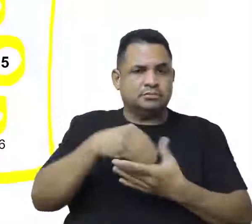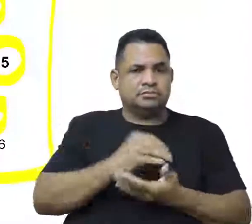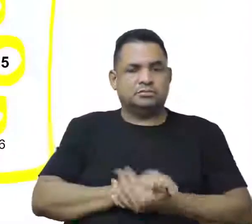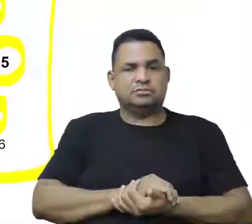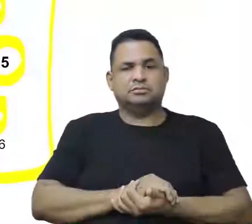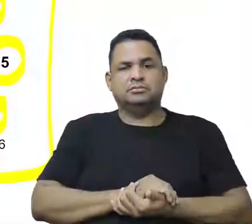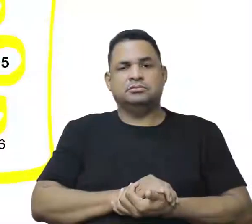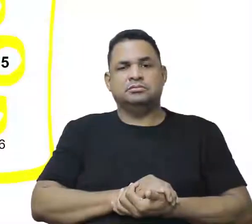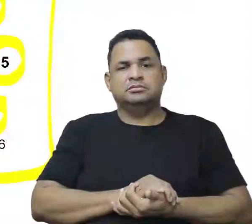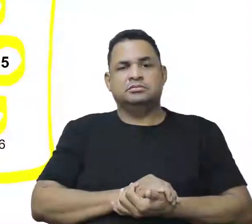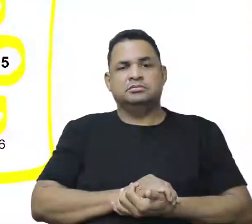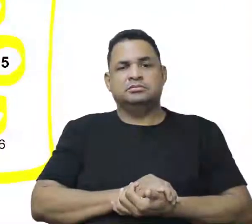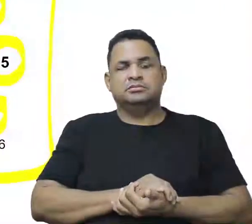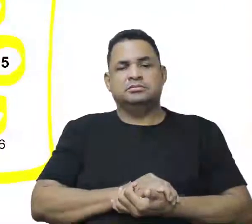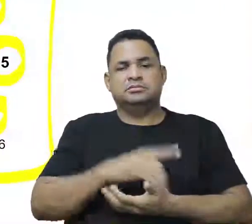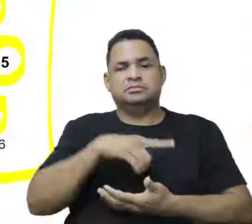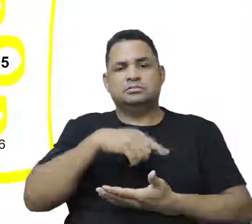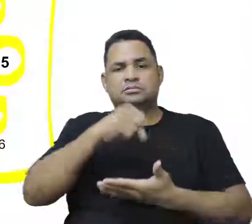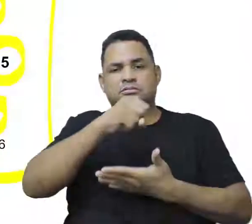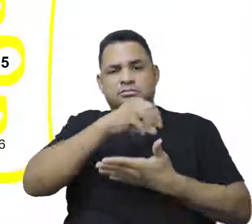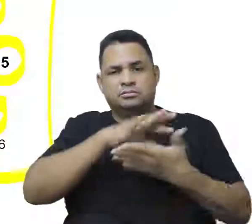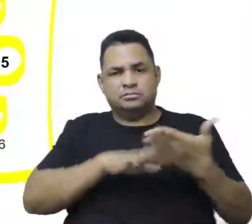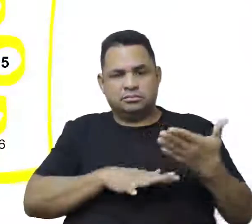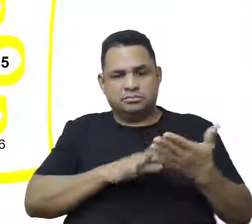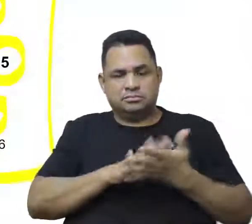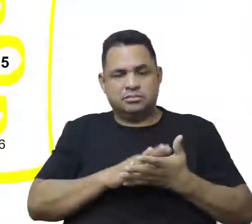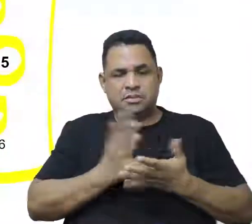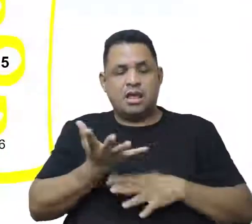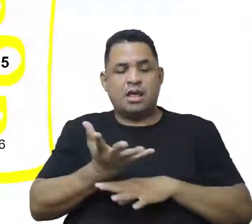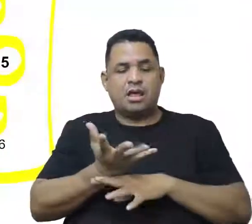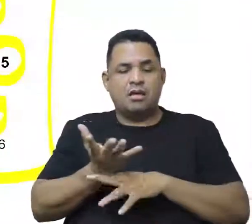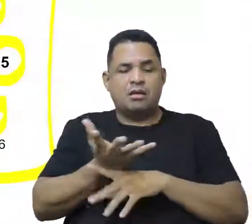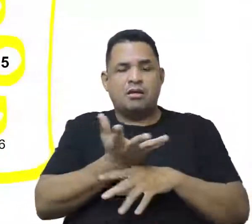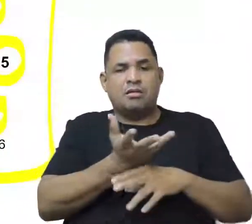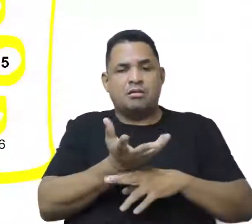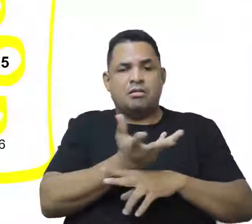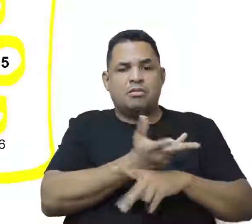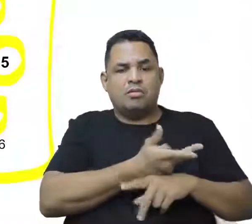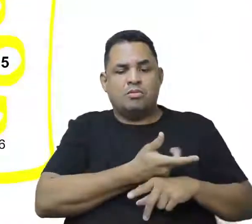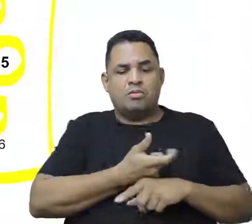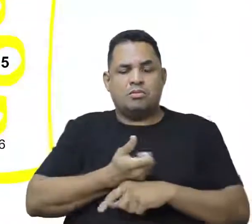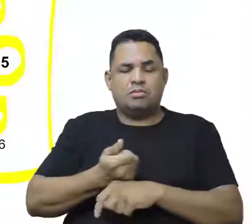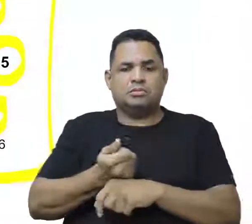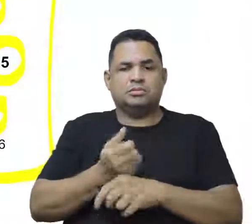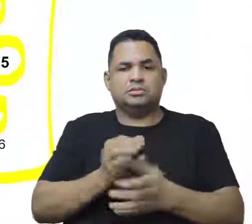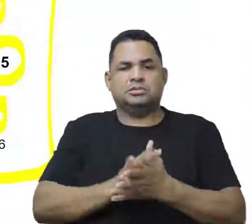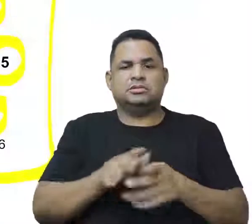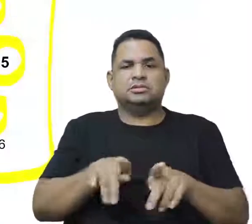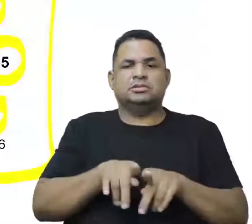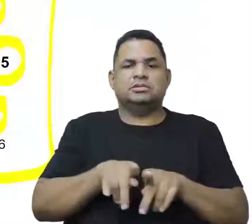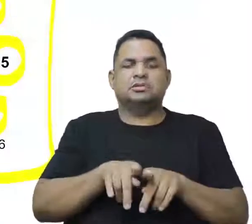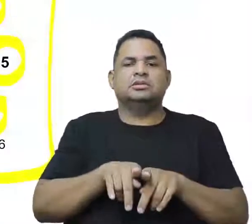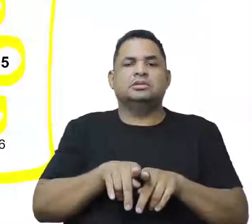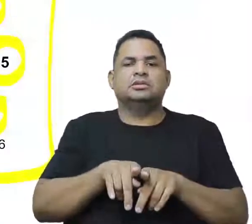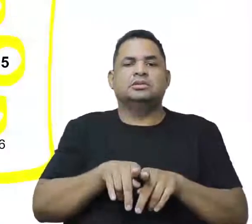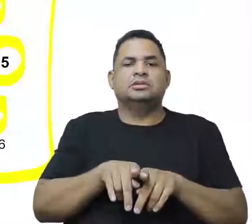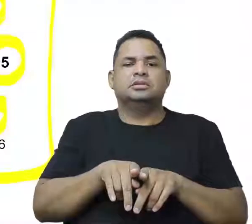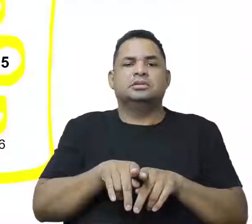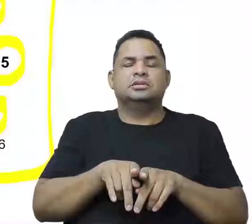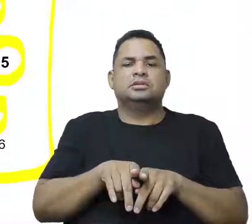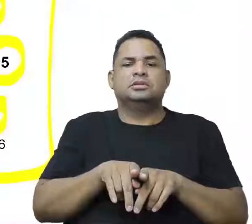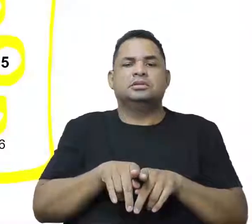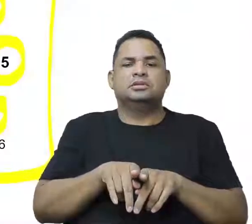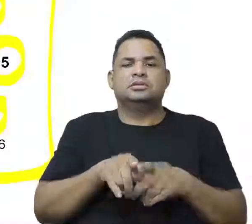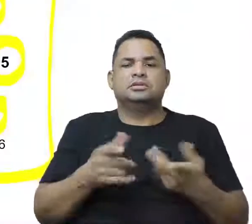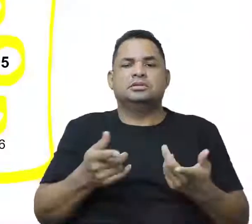veja bem, professora, tem as questões inter, mas tem as questões que são específicas. Específico de educação E física. sabe Mas qual- se o